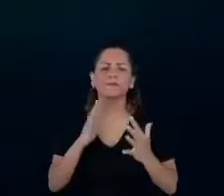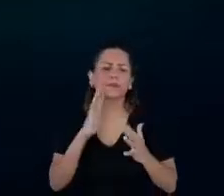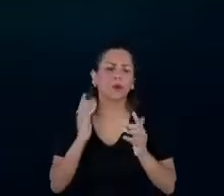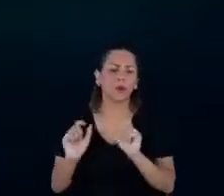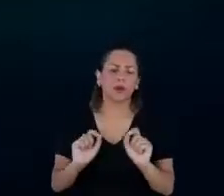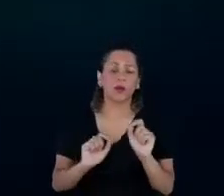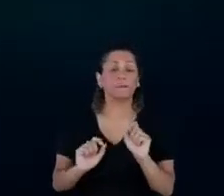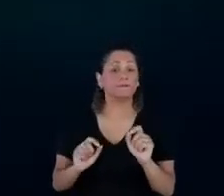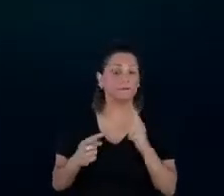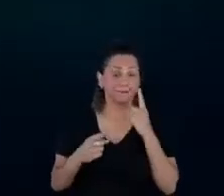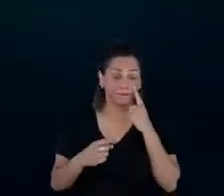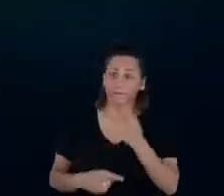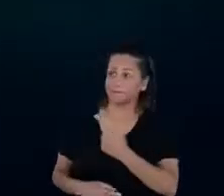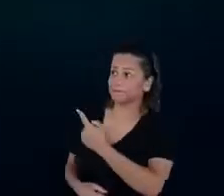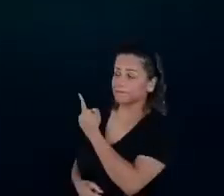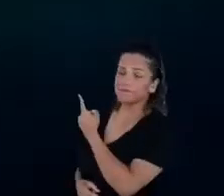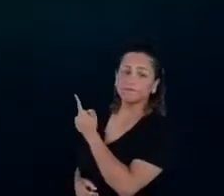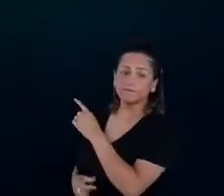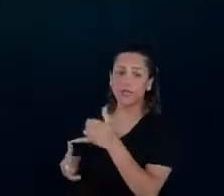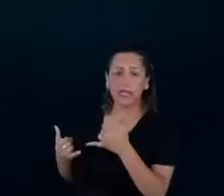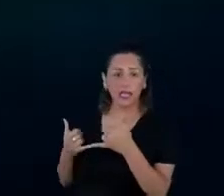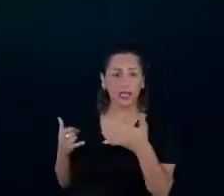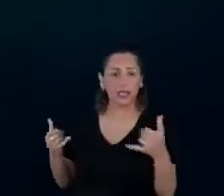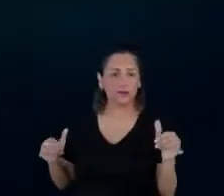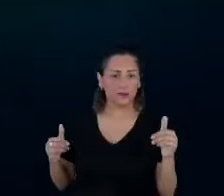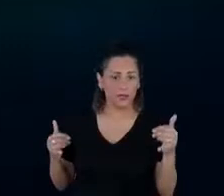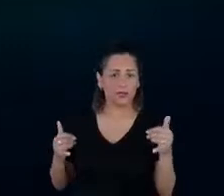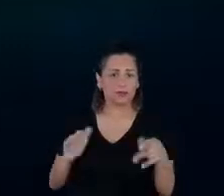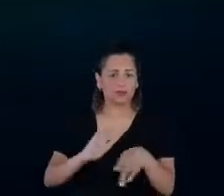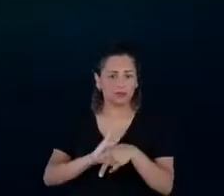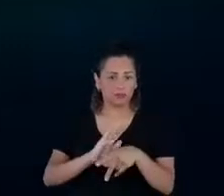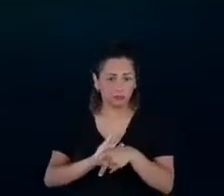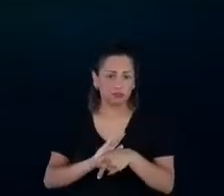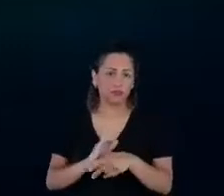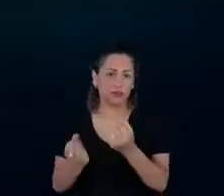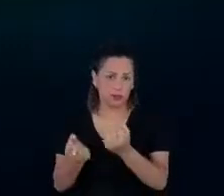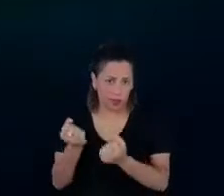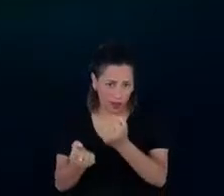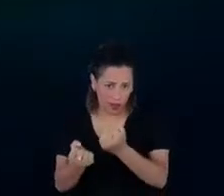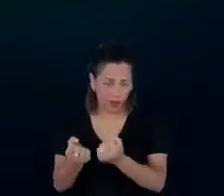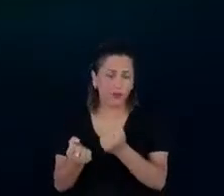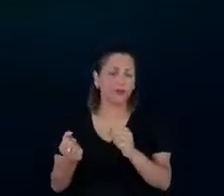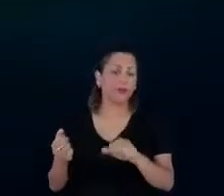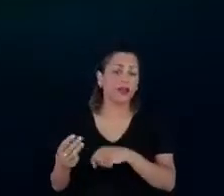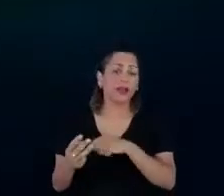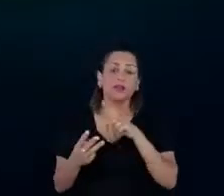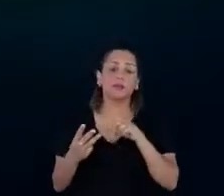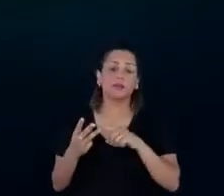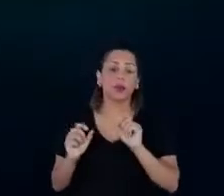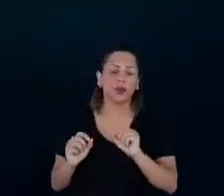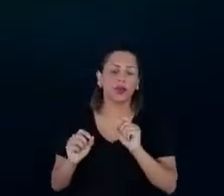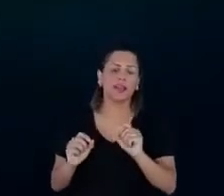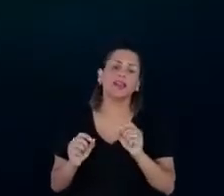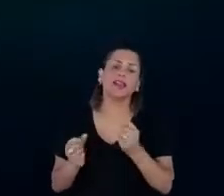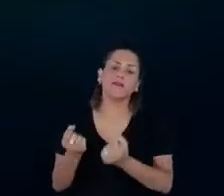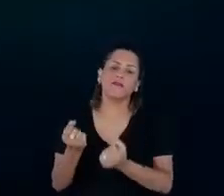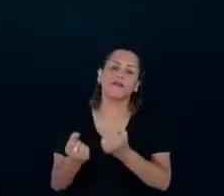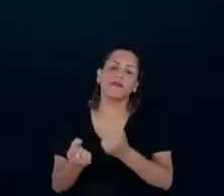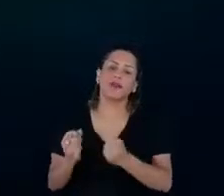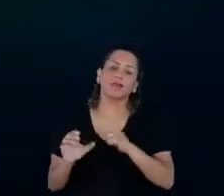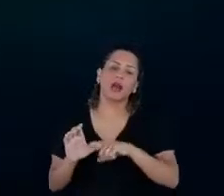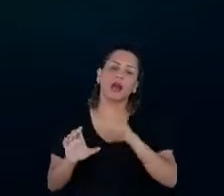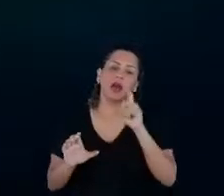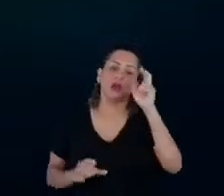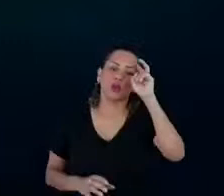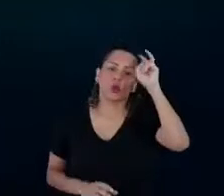eletrificação, através de veículos elétricos e também a parte de veículos autônomos, veículos inteligentes.